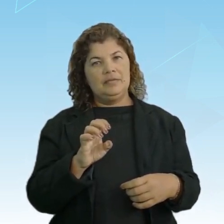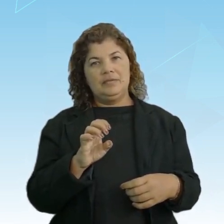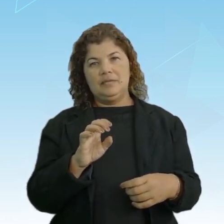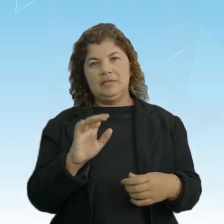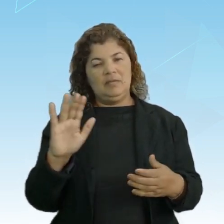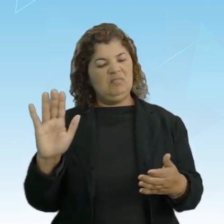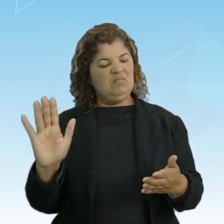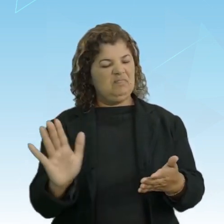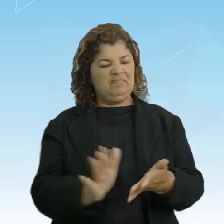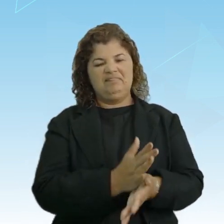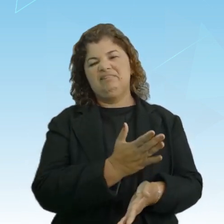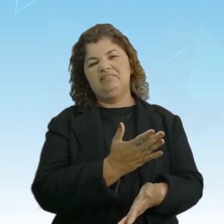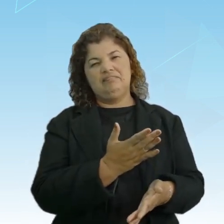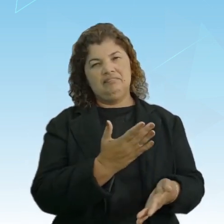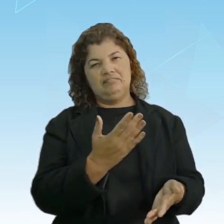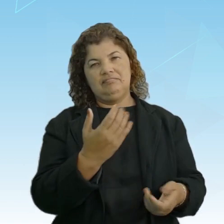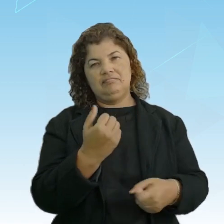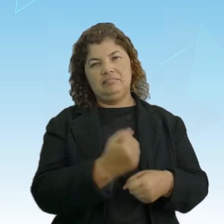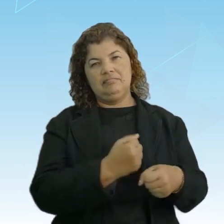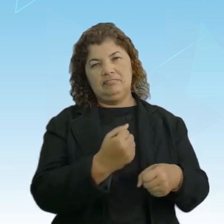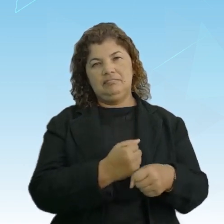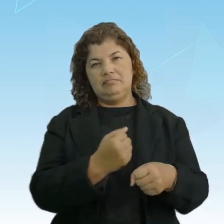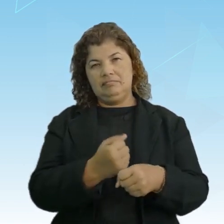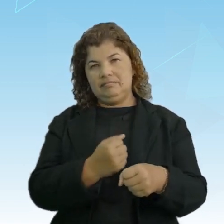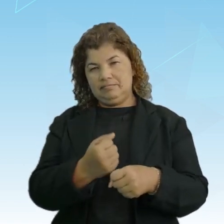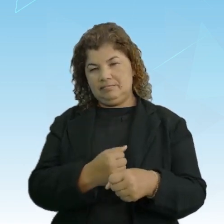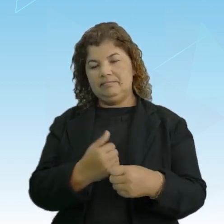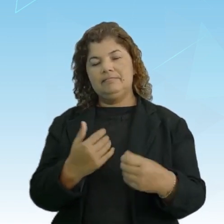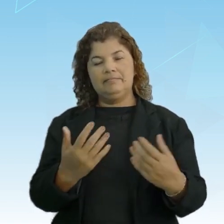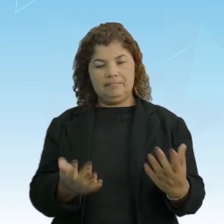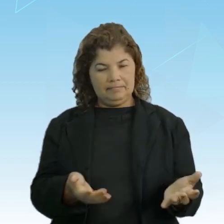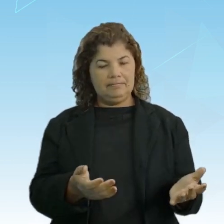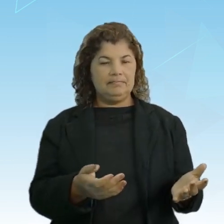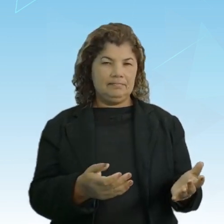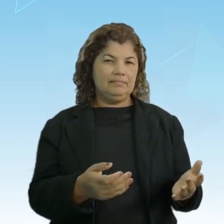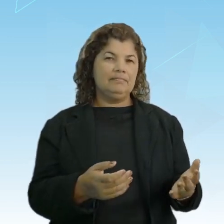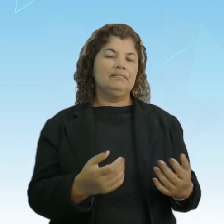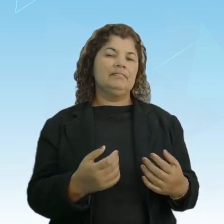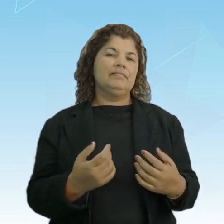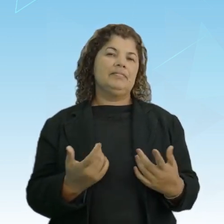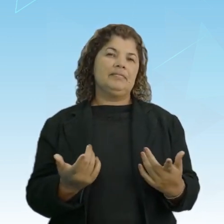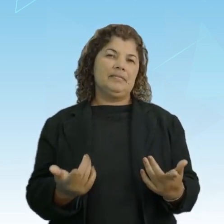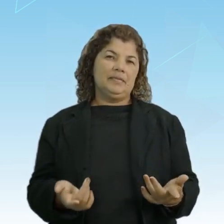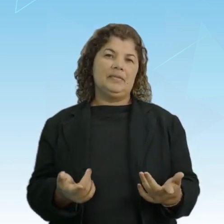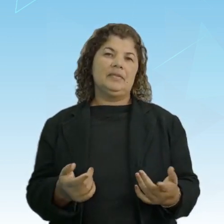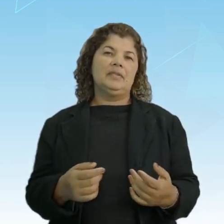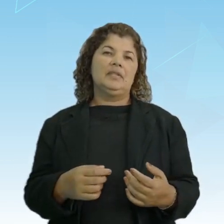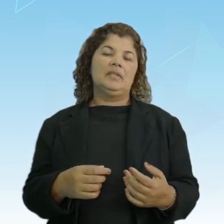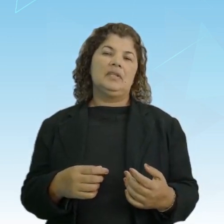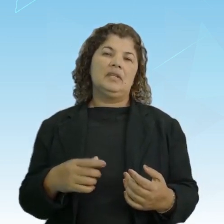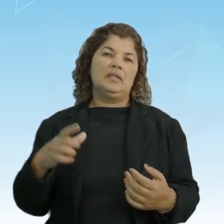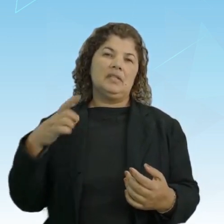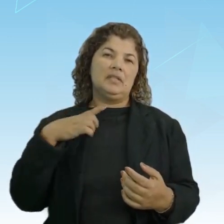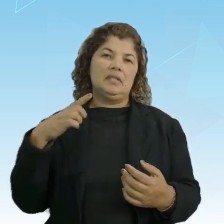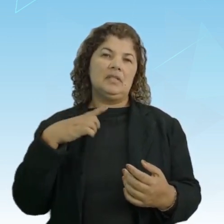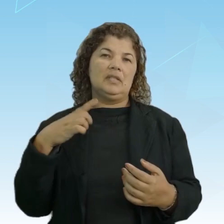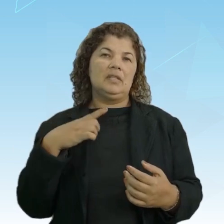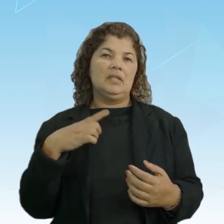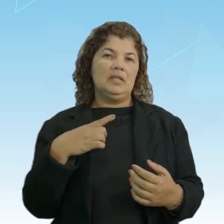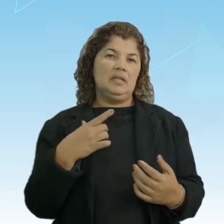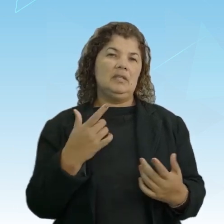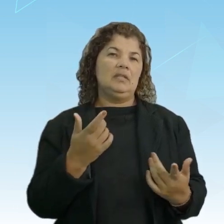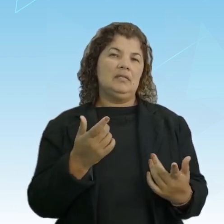completamente dizimadas, como diz o relato. Né? Então, vejam, escute o